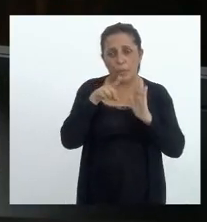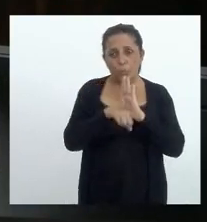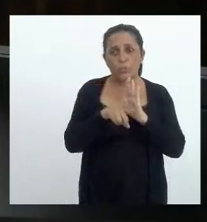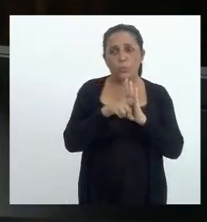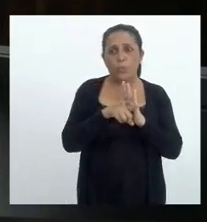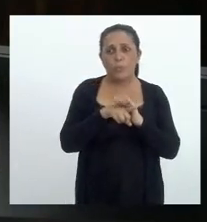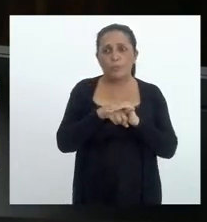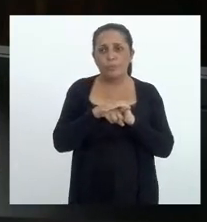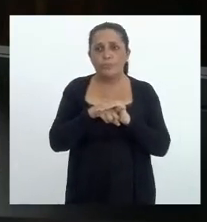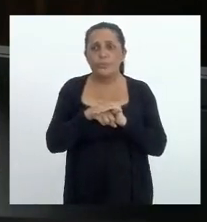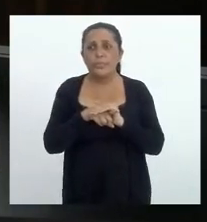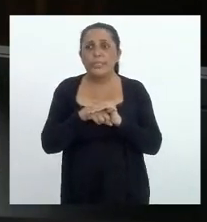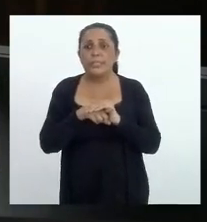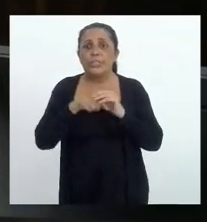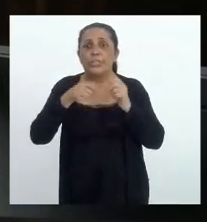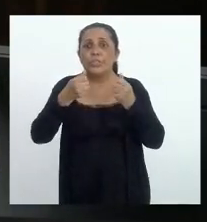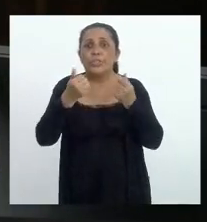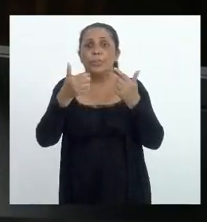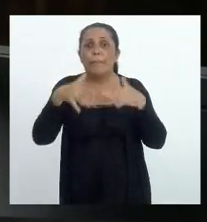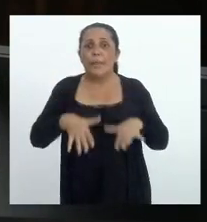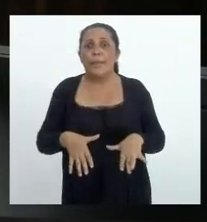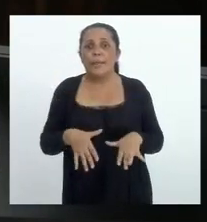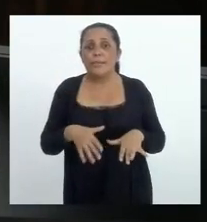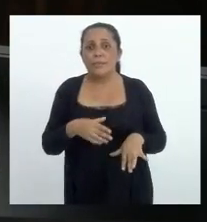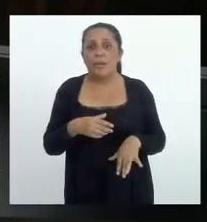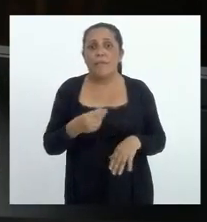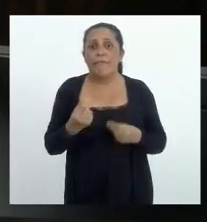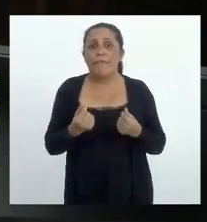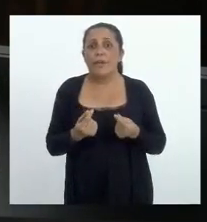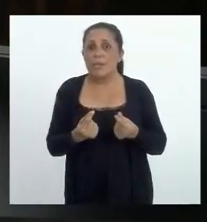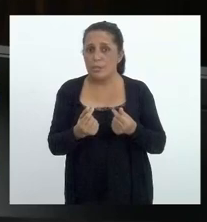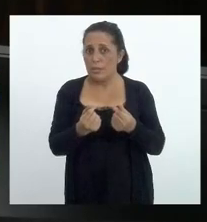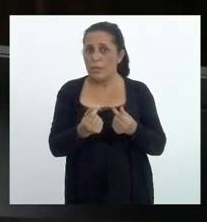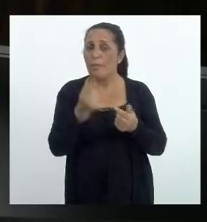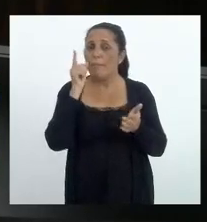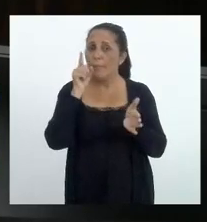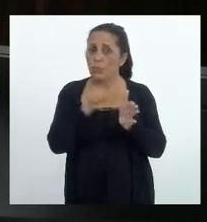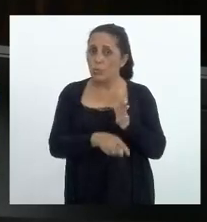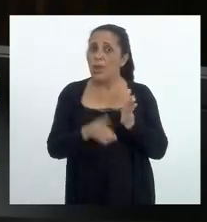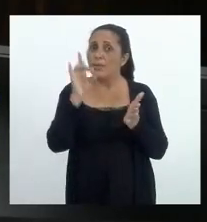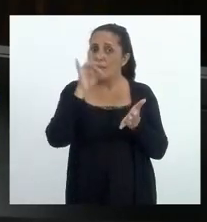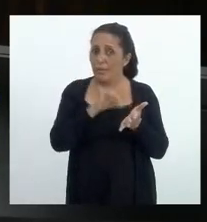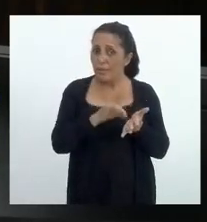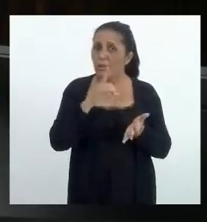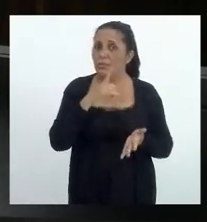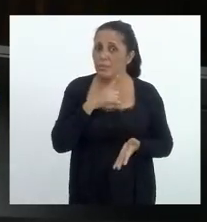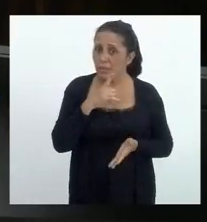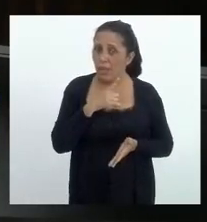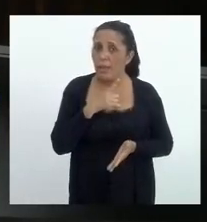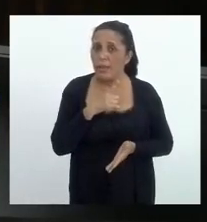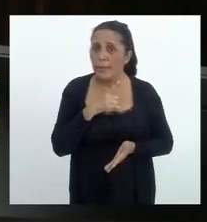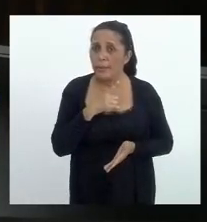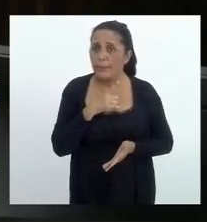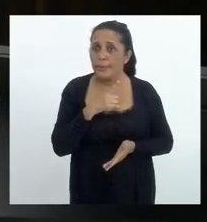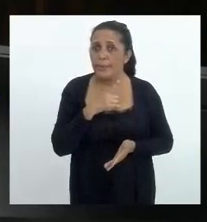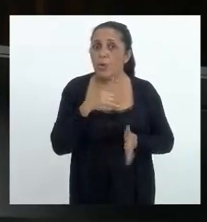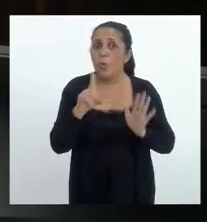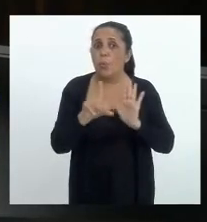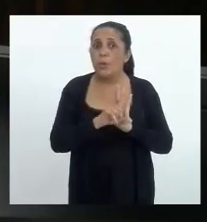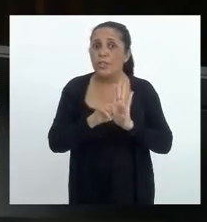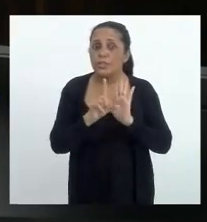sobre as despesas financeiras. Foi a senhora que perguntou. Na verdade, existe uma